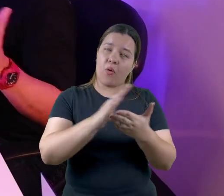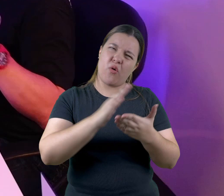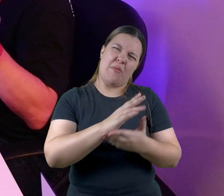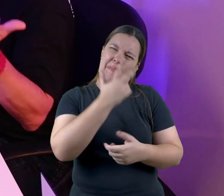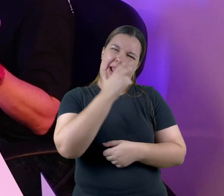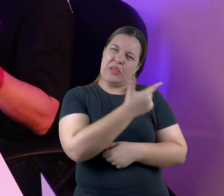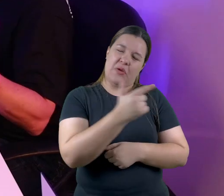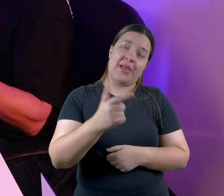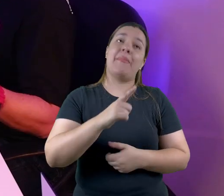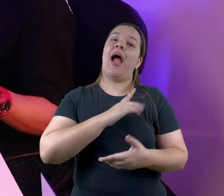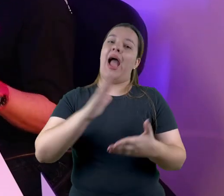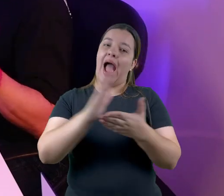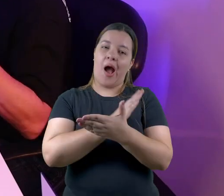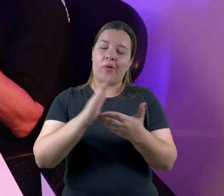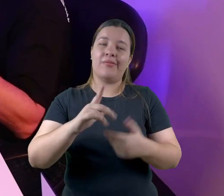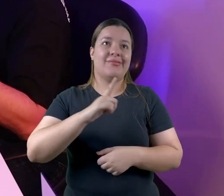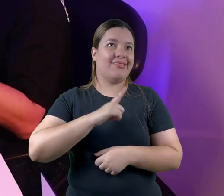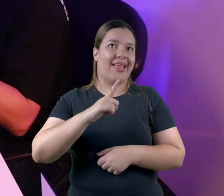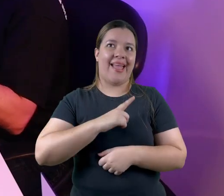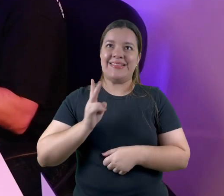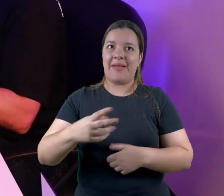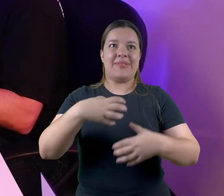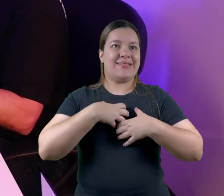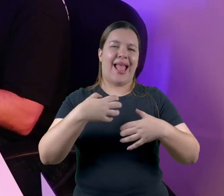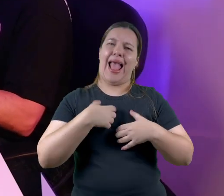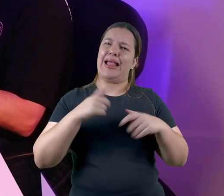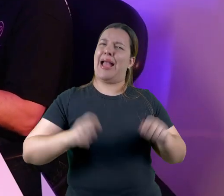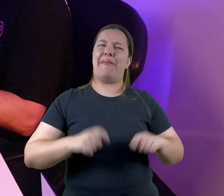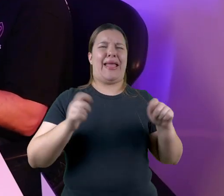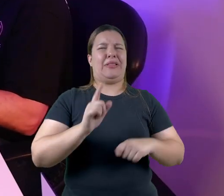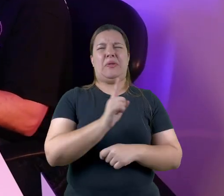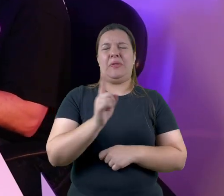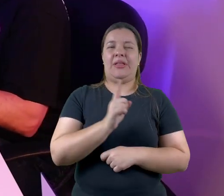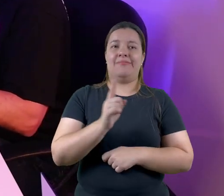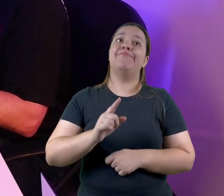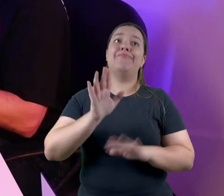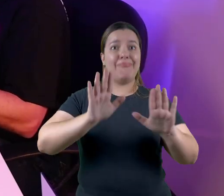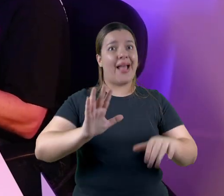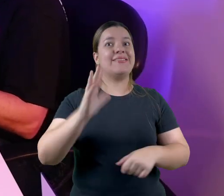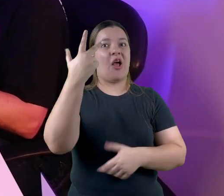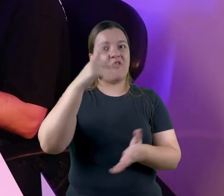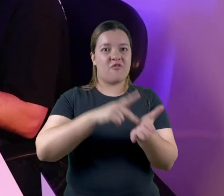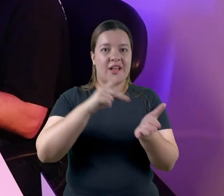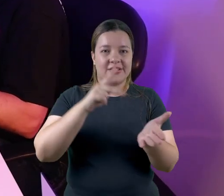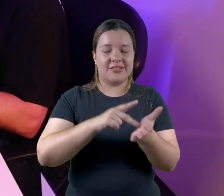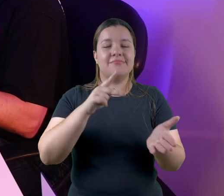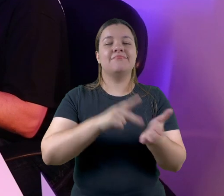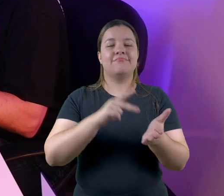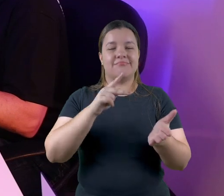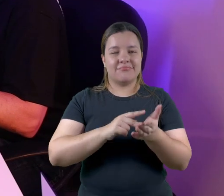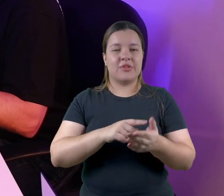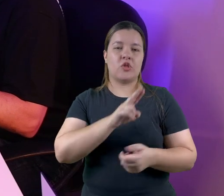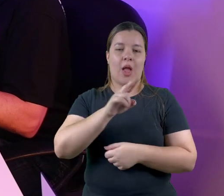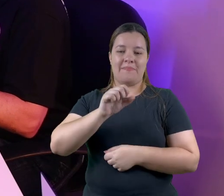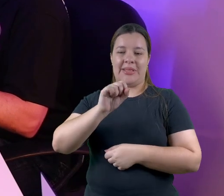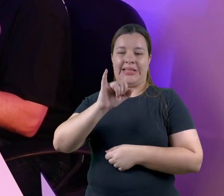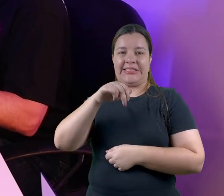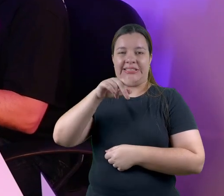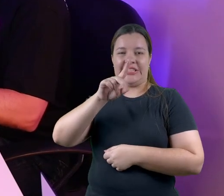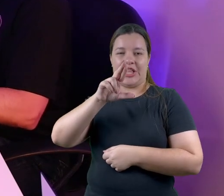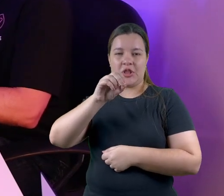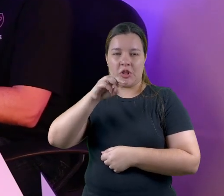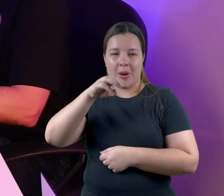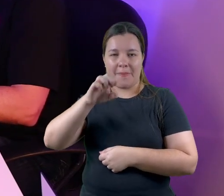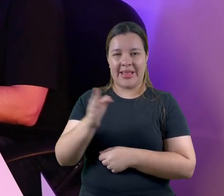alguns não passam outros outros passam o tempo inteiro mas enfim mas acontece na isso que a De falou Chama síndrome do IMP síndrome do